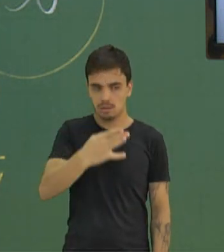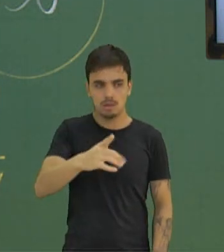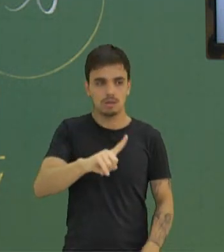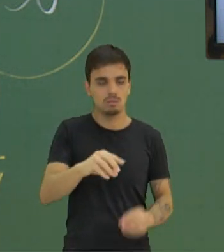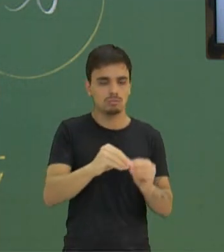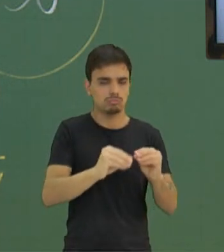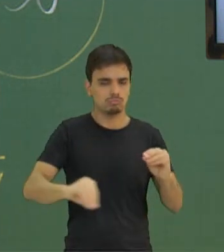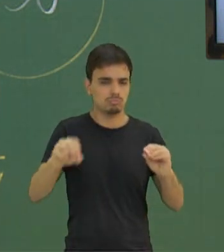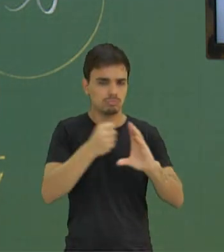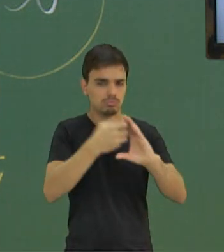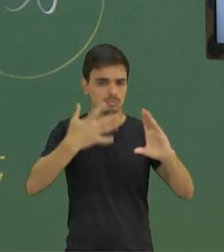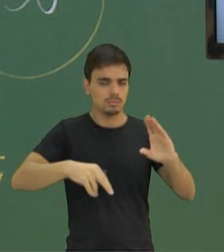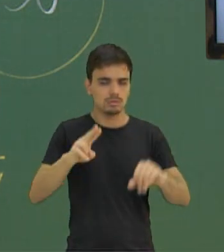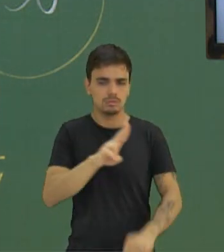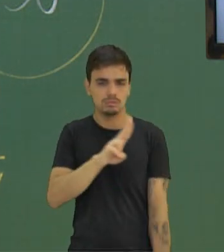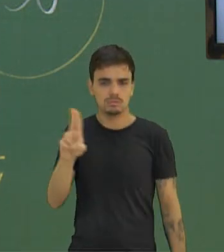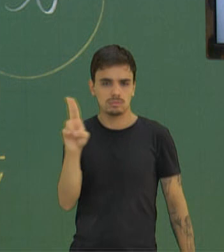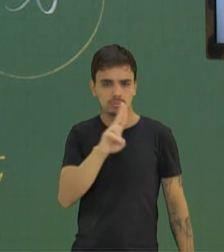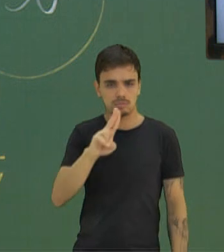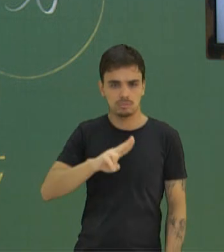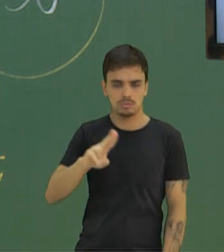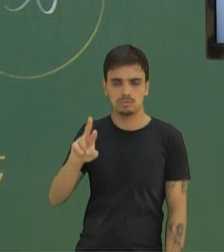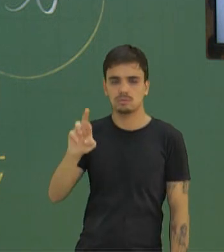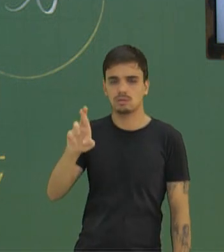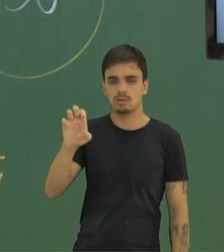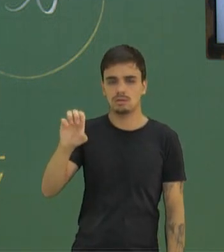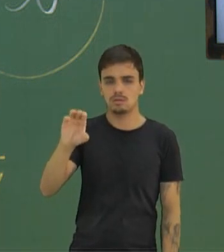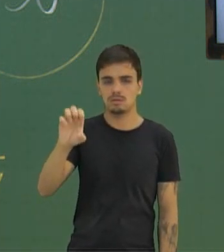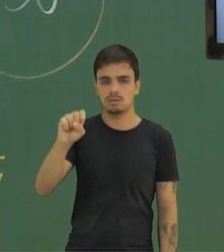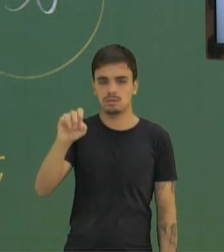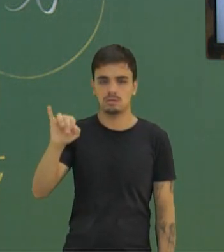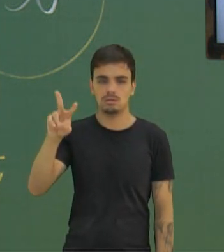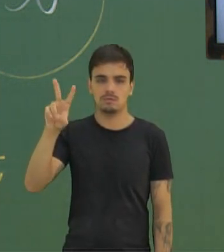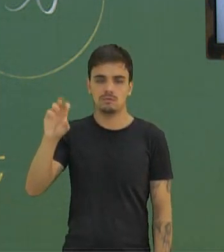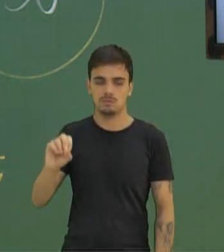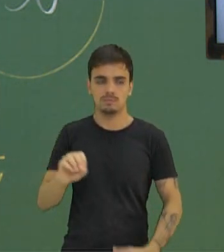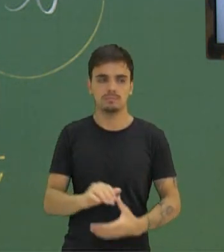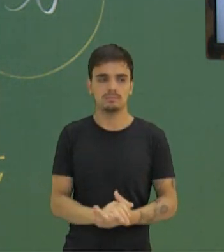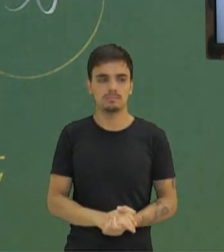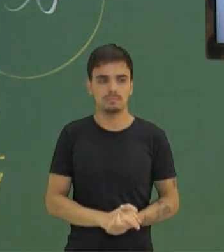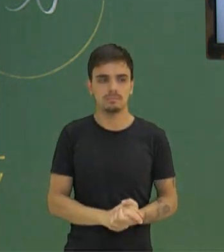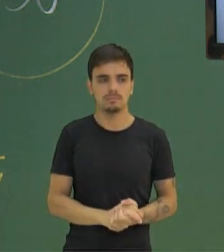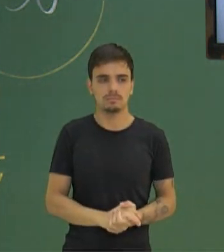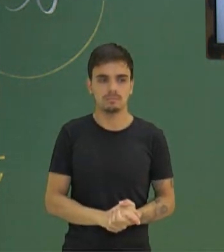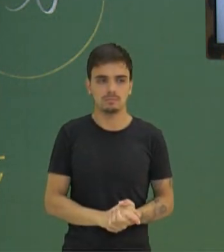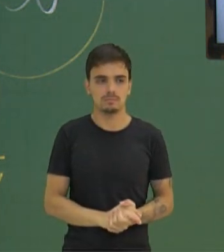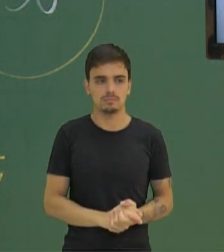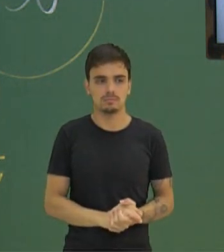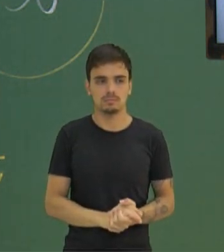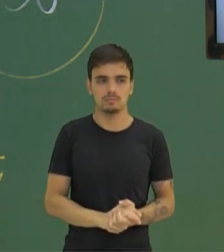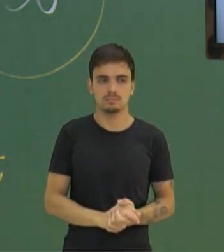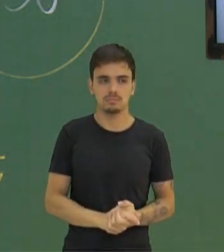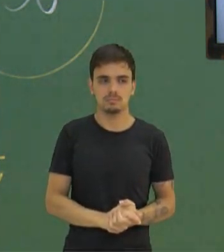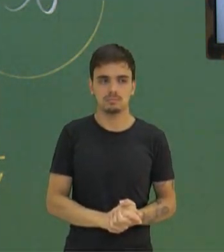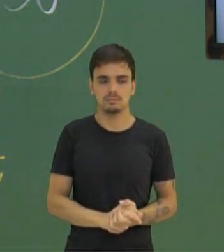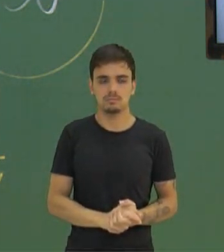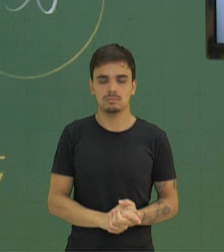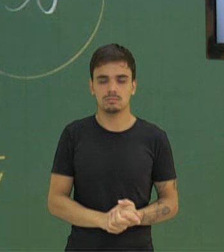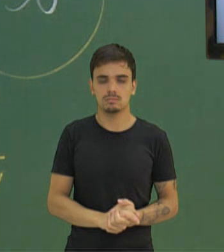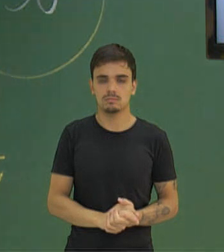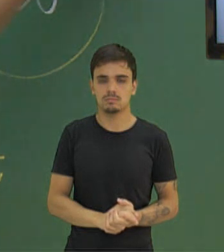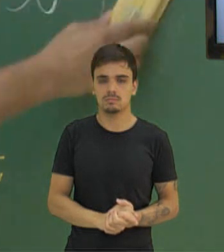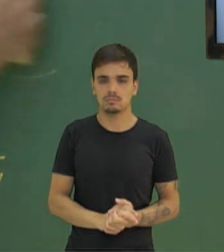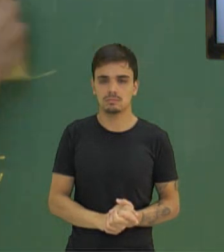transmitir a característica eu vou chamar de recessivo os animais e o